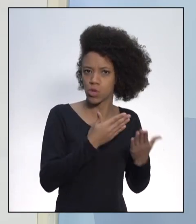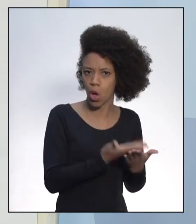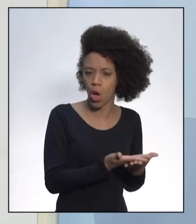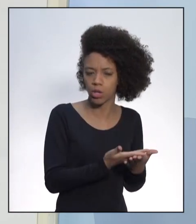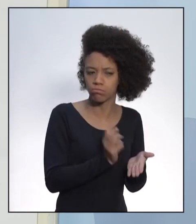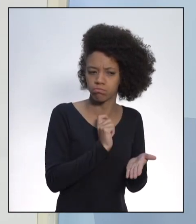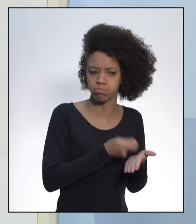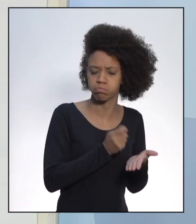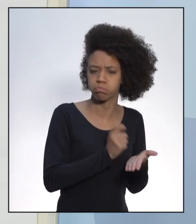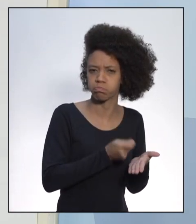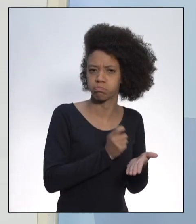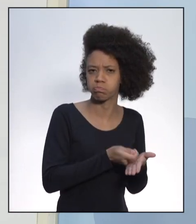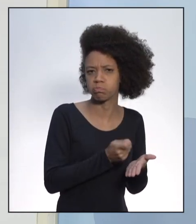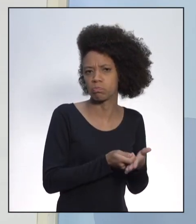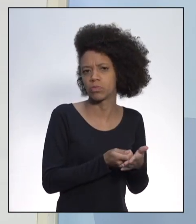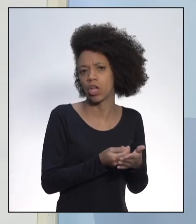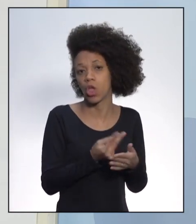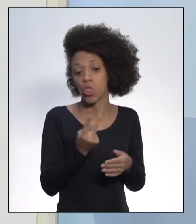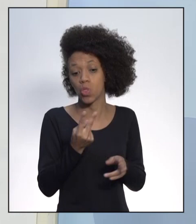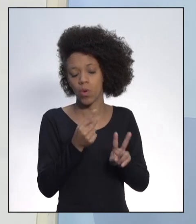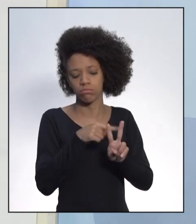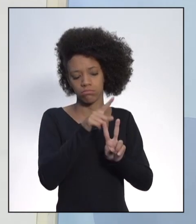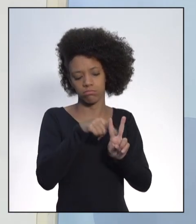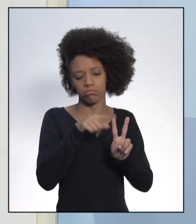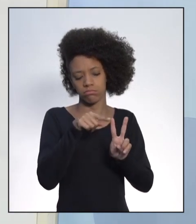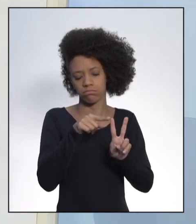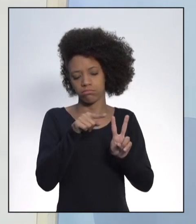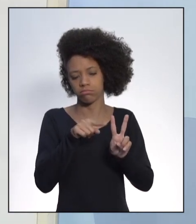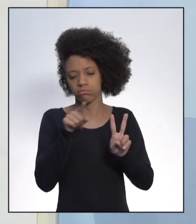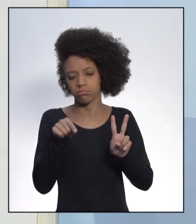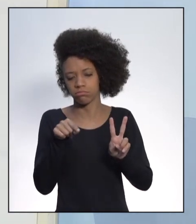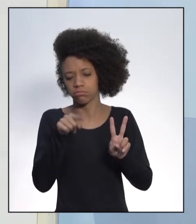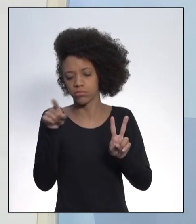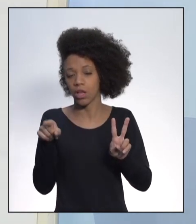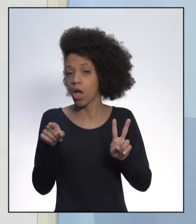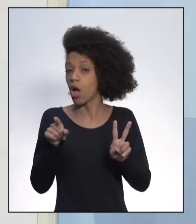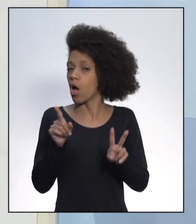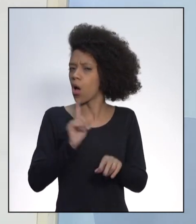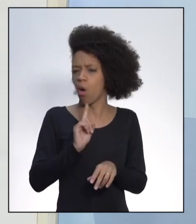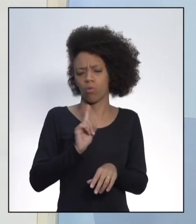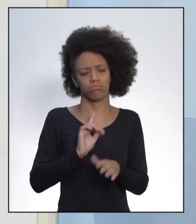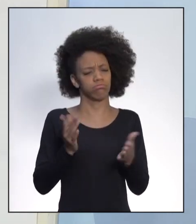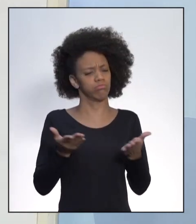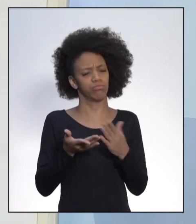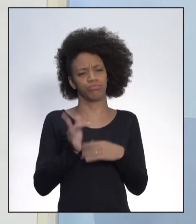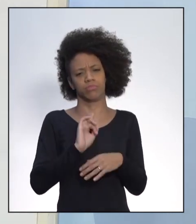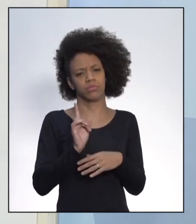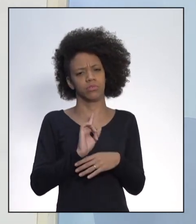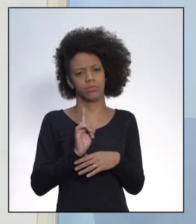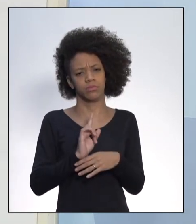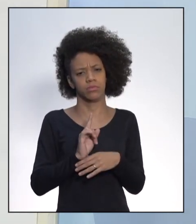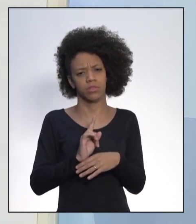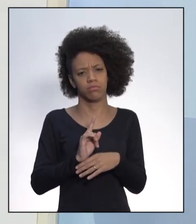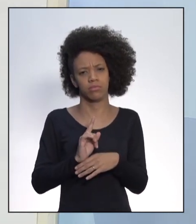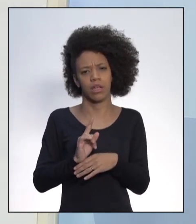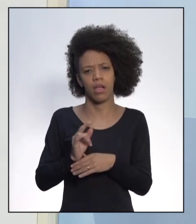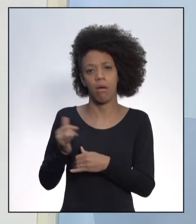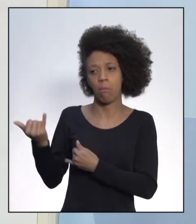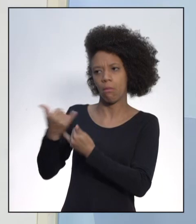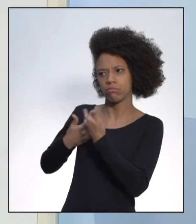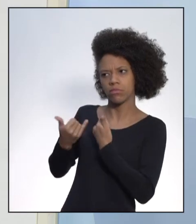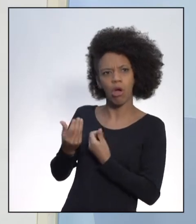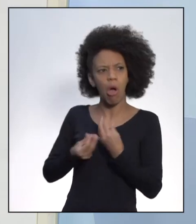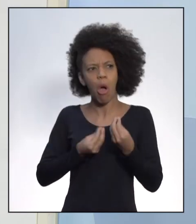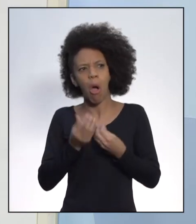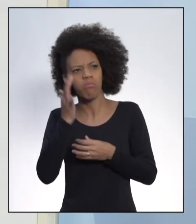a determinação de pelo menos 2 casas decimais dessa raiz. Hoje em dia não é cobrado mais. Eu recebi depois da última aula vários feedbacks falando, mas como